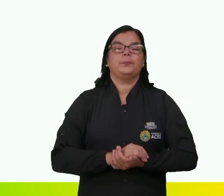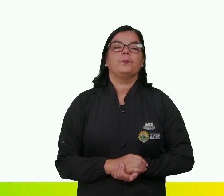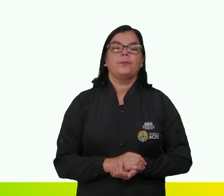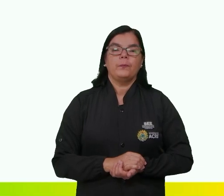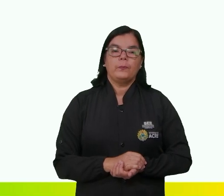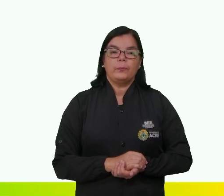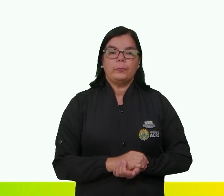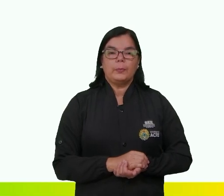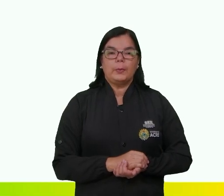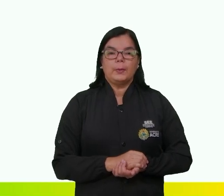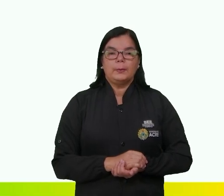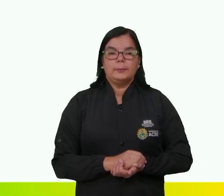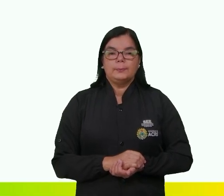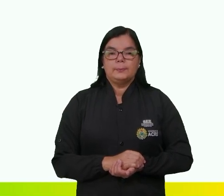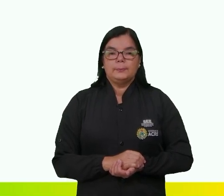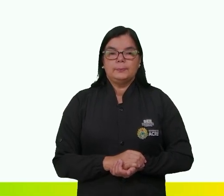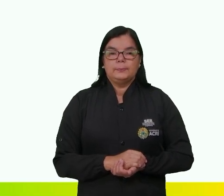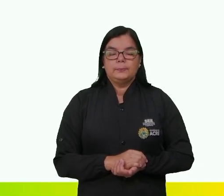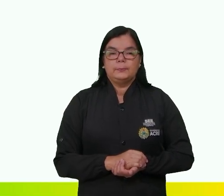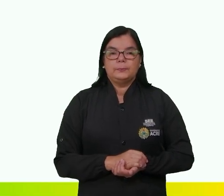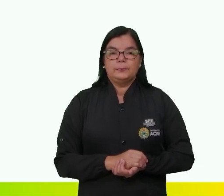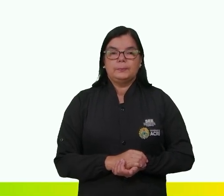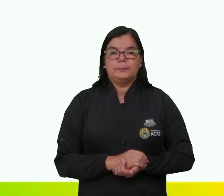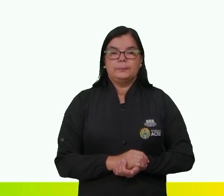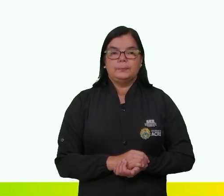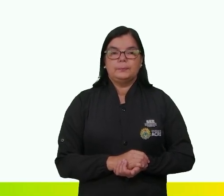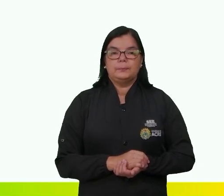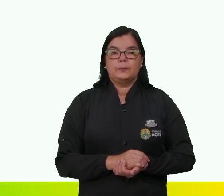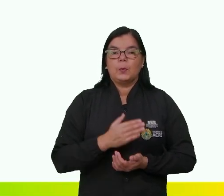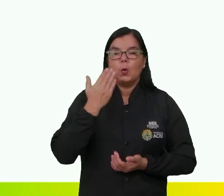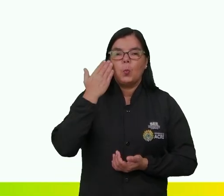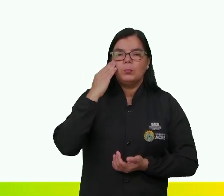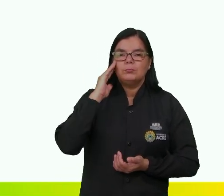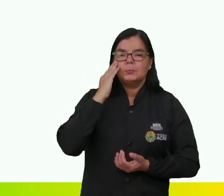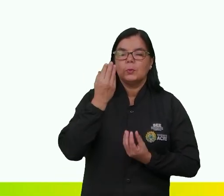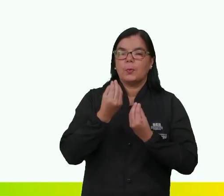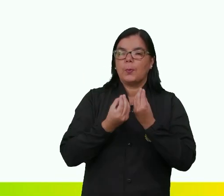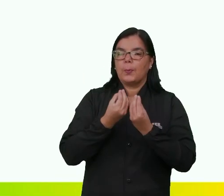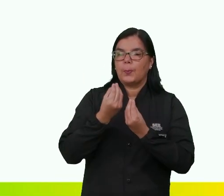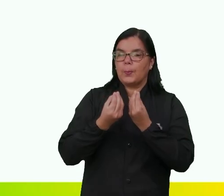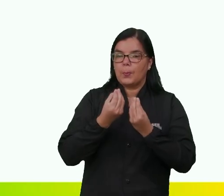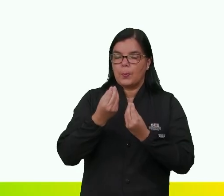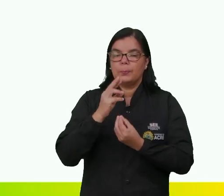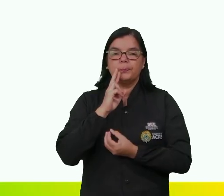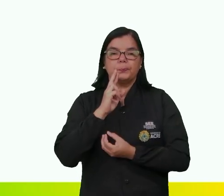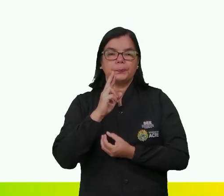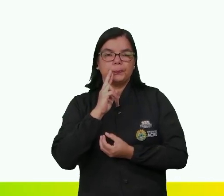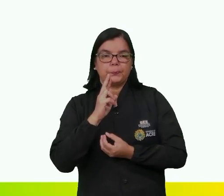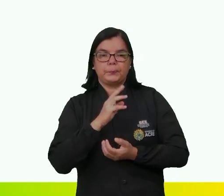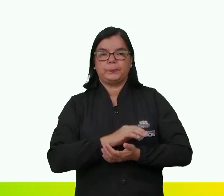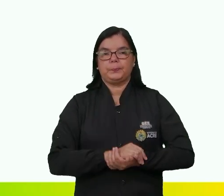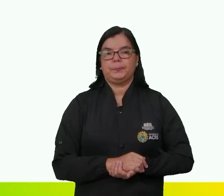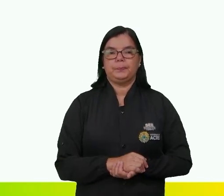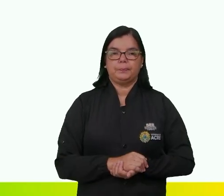bem, então vamos entender um pouco sobre as potências de números reais.